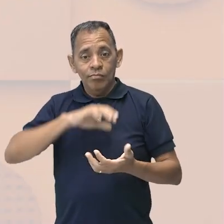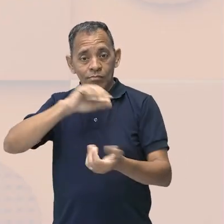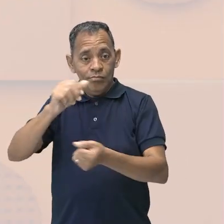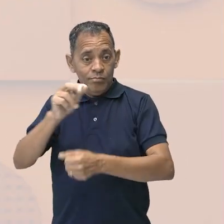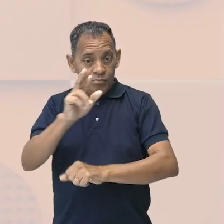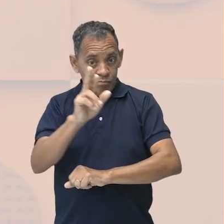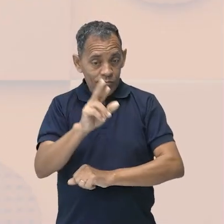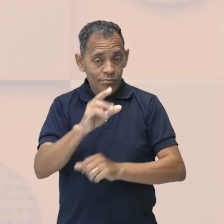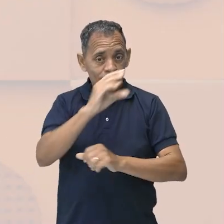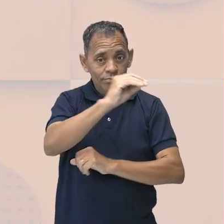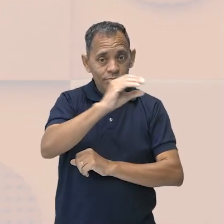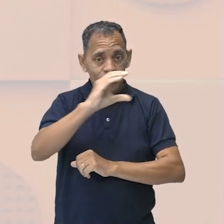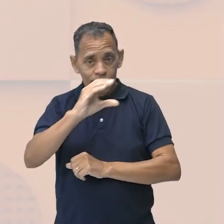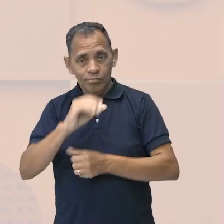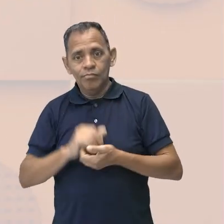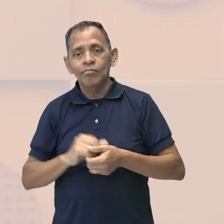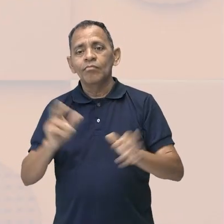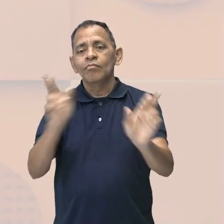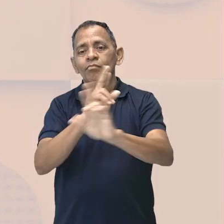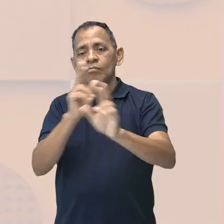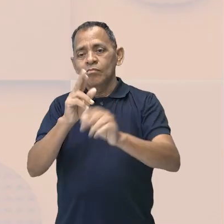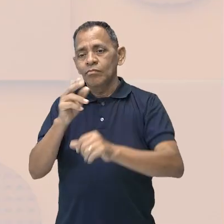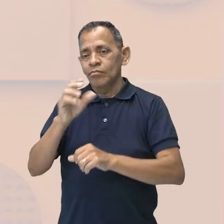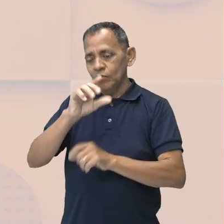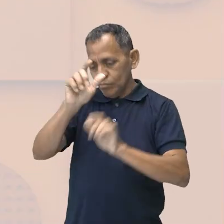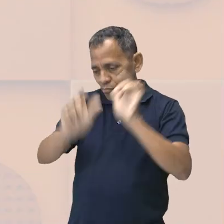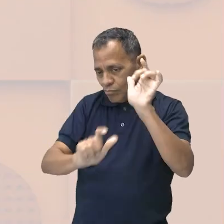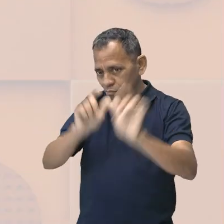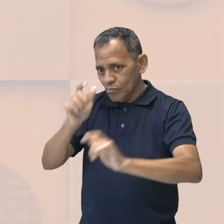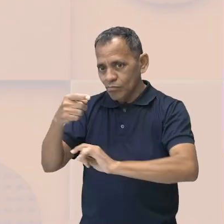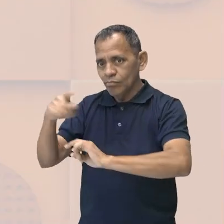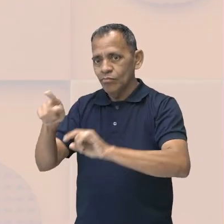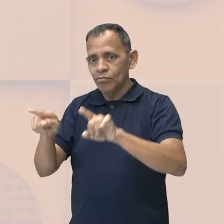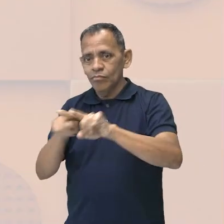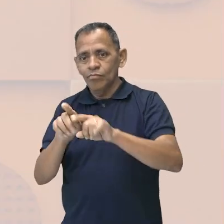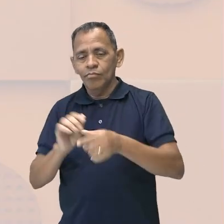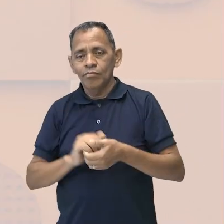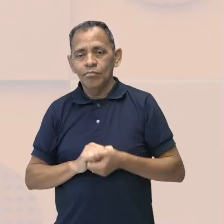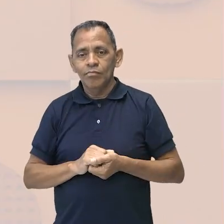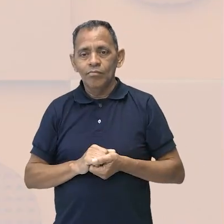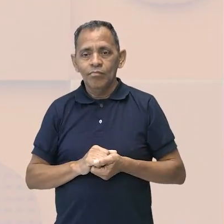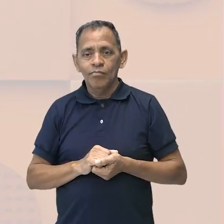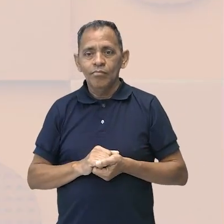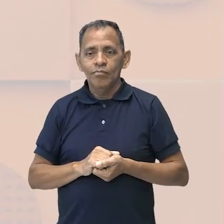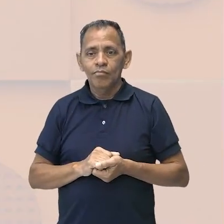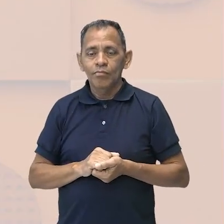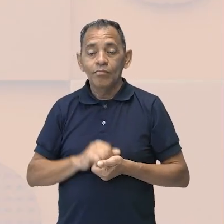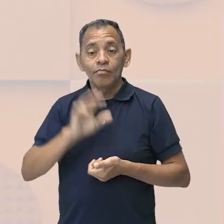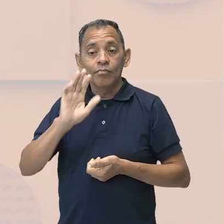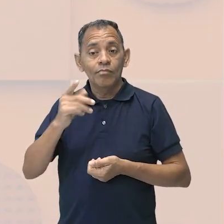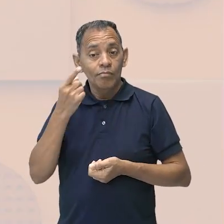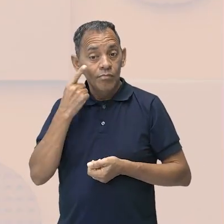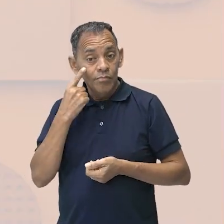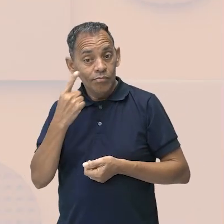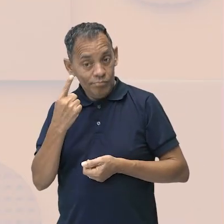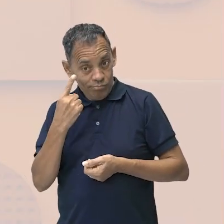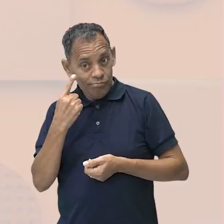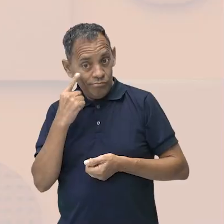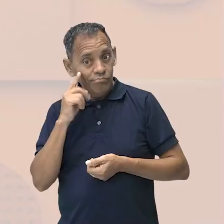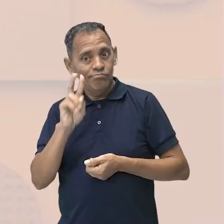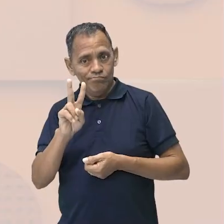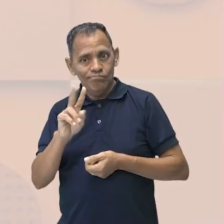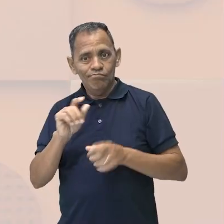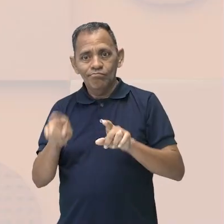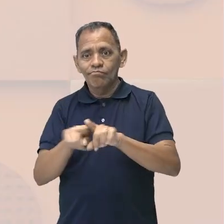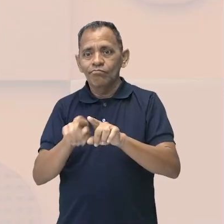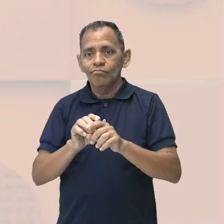outras civilizações, em especial as civilizações orientais. Mas essa visão eurocêntrica ela se estende também para outros